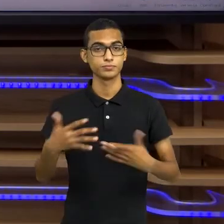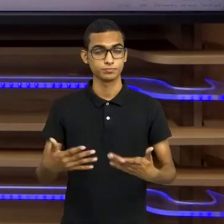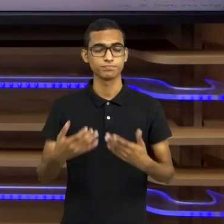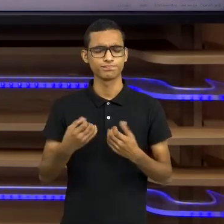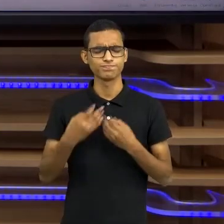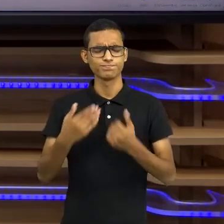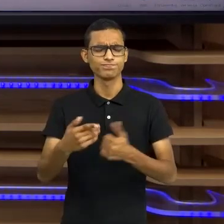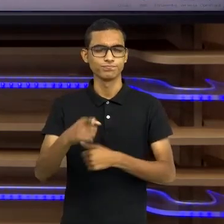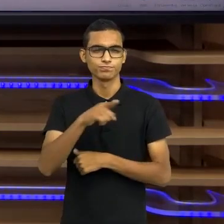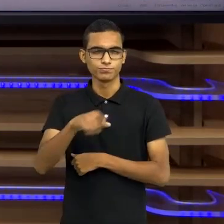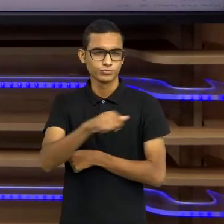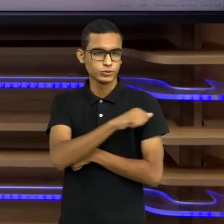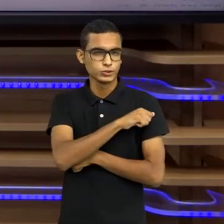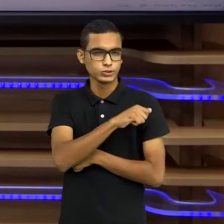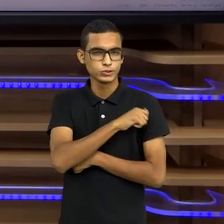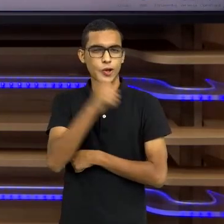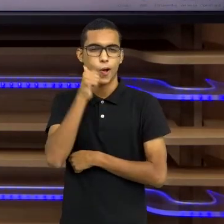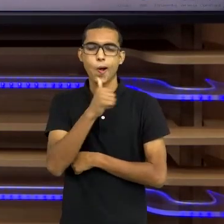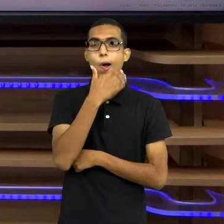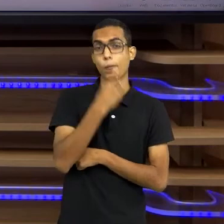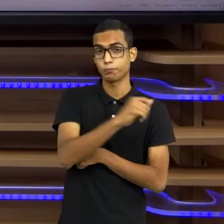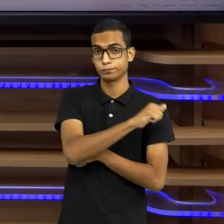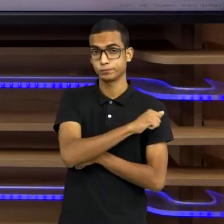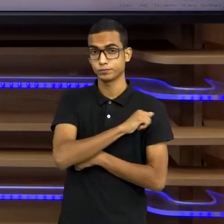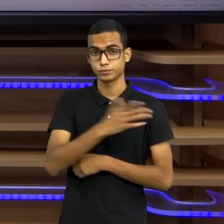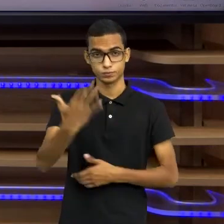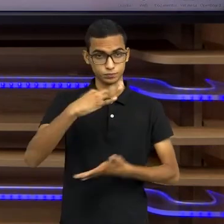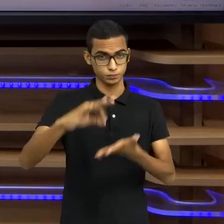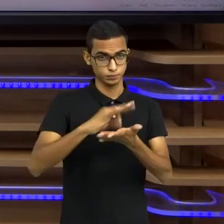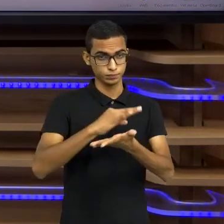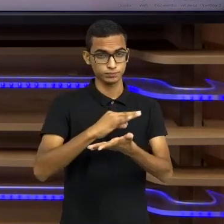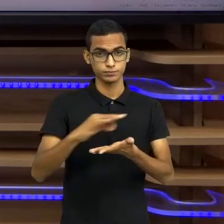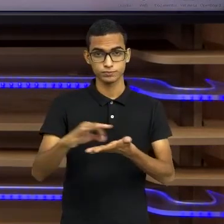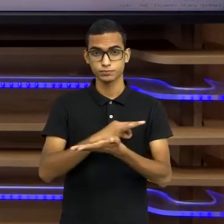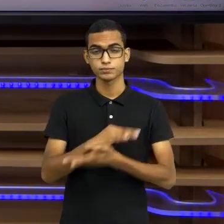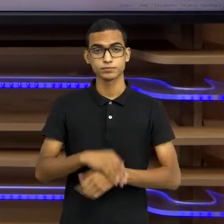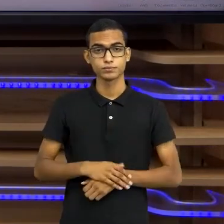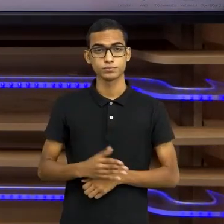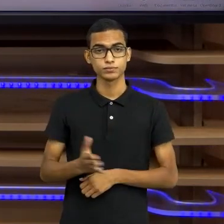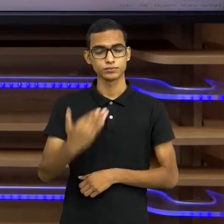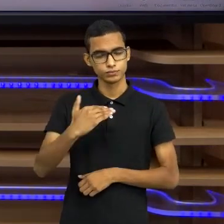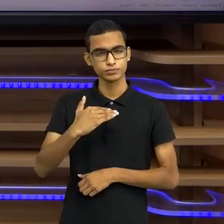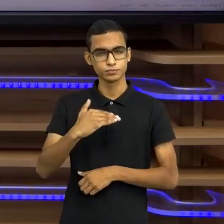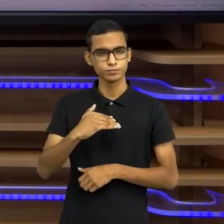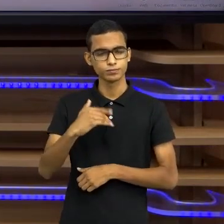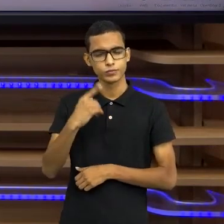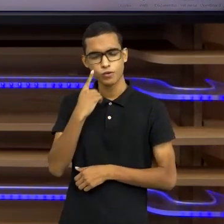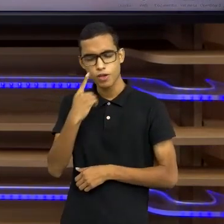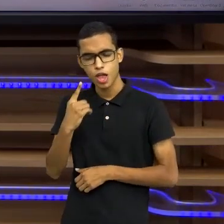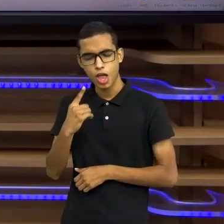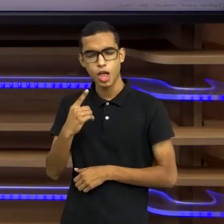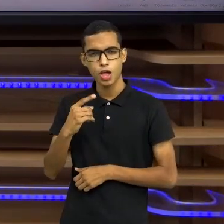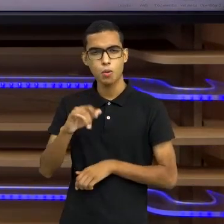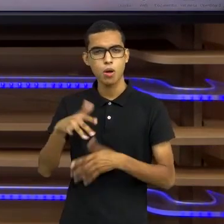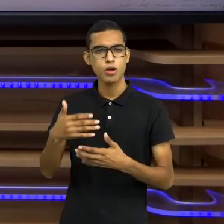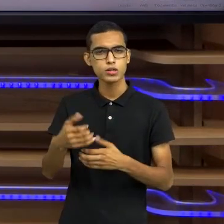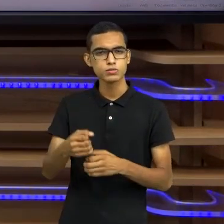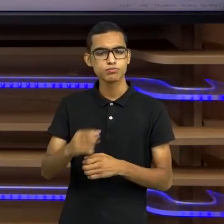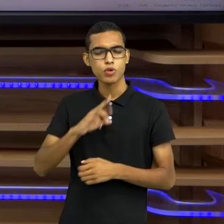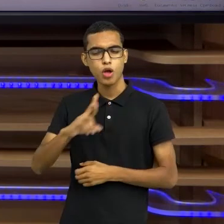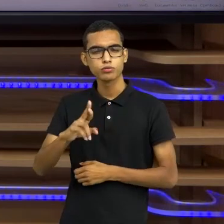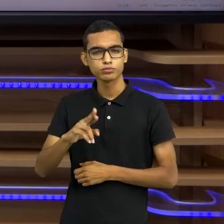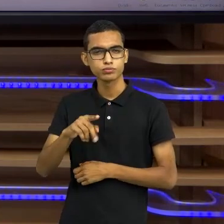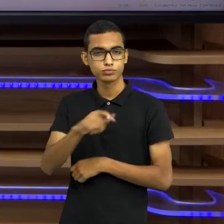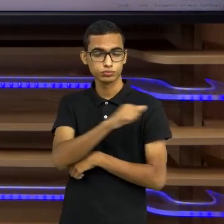Muito bem, queridos alunos e alunas, vamos para a nossa correção. Vamos então ver aí como é que os nossos alunos responderam essa questão,